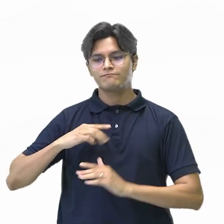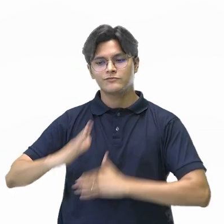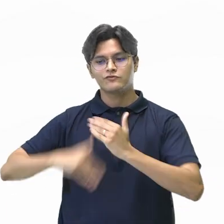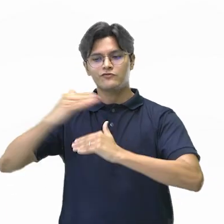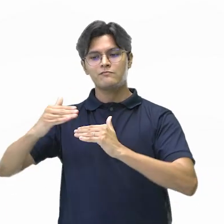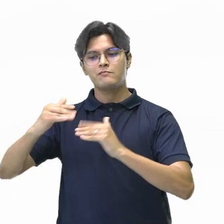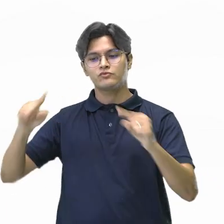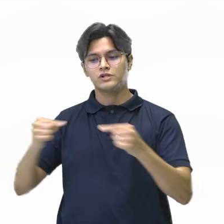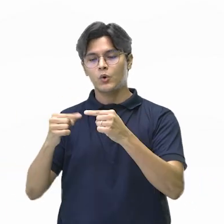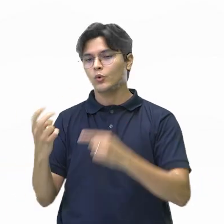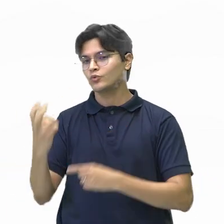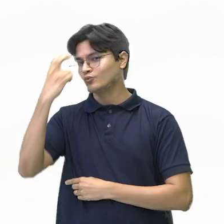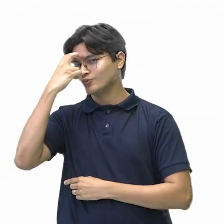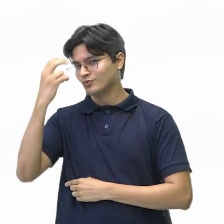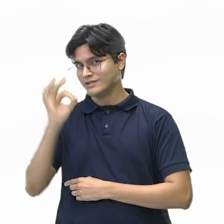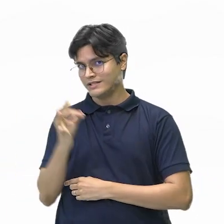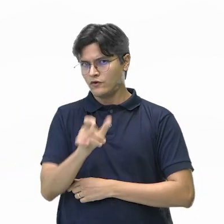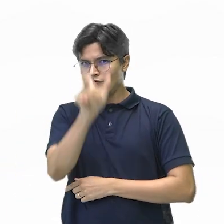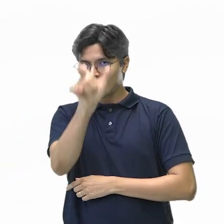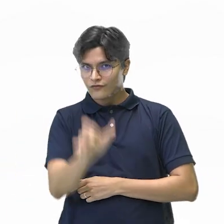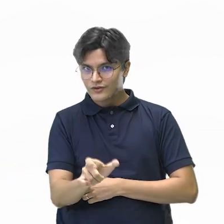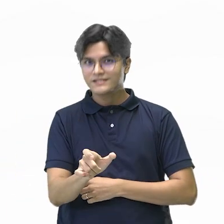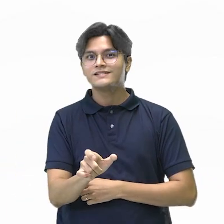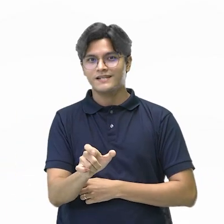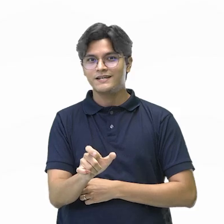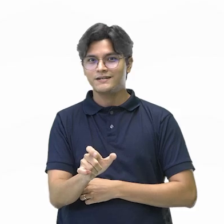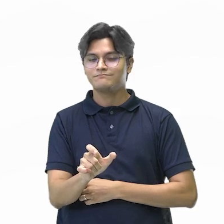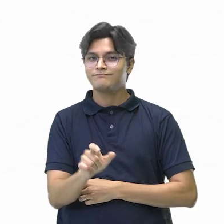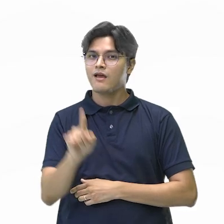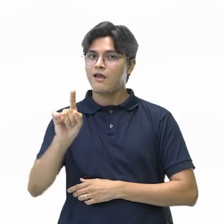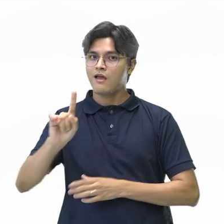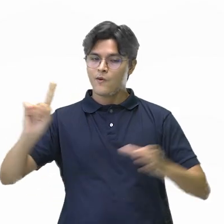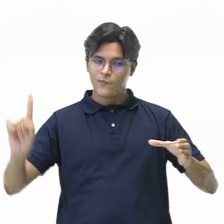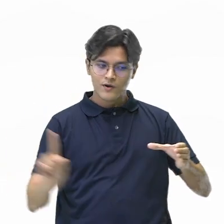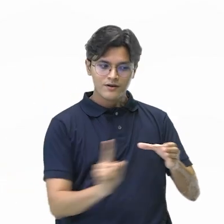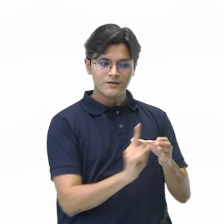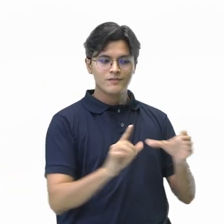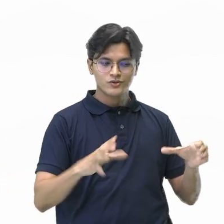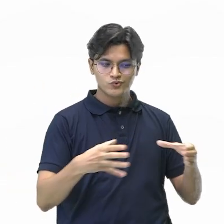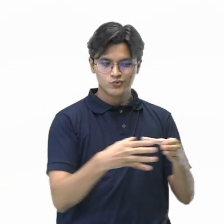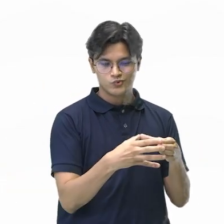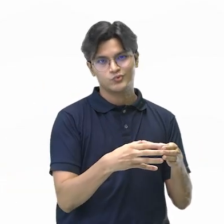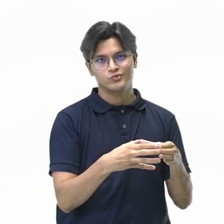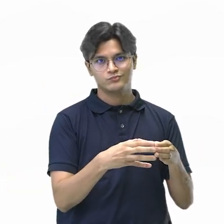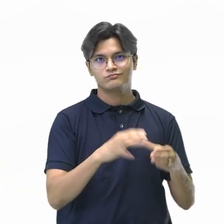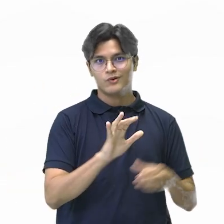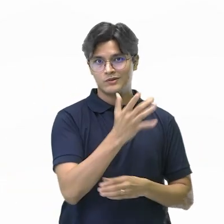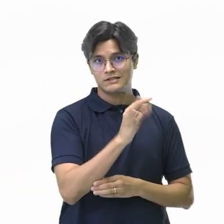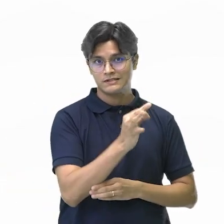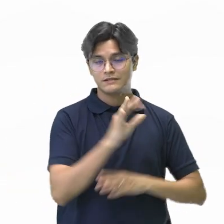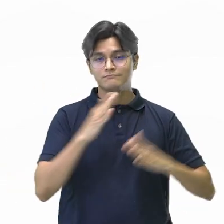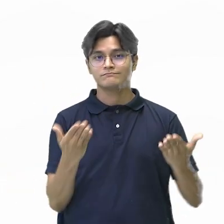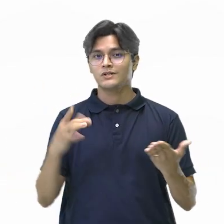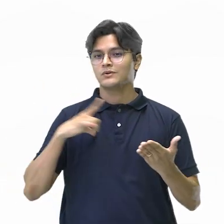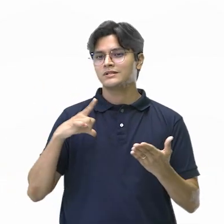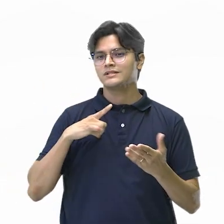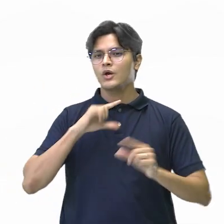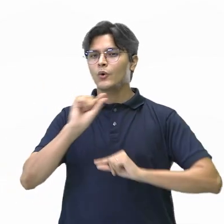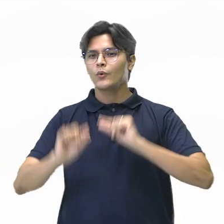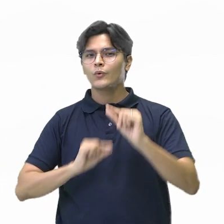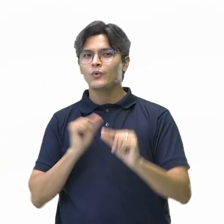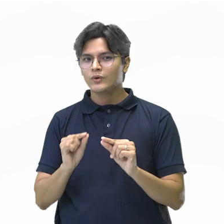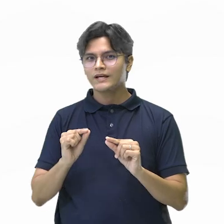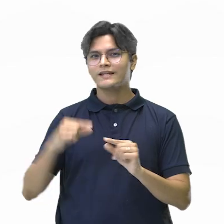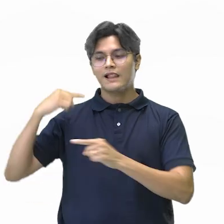cultural. Você é parte de tudo aquilo que foi forjado. Então, carrega sempre um pouco daqueles que